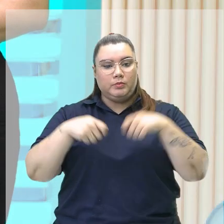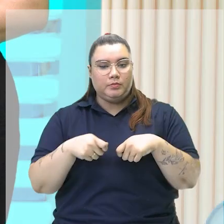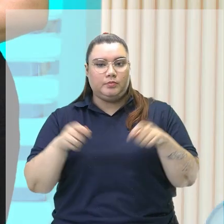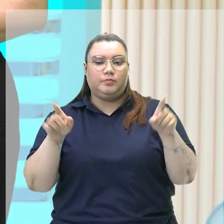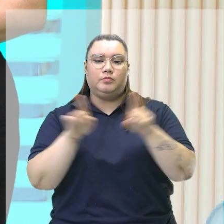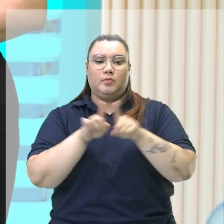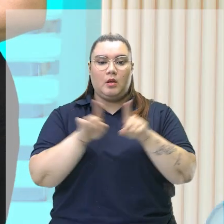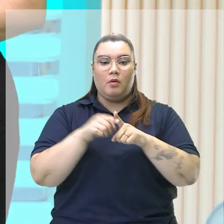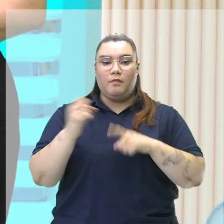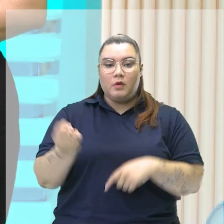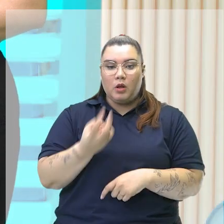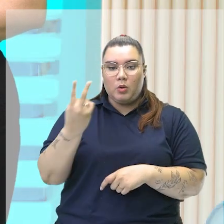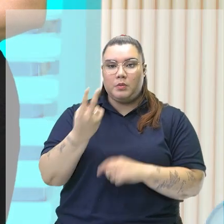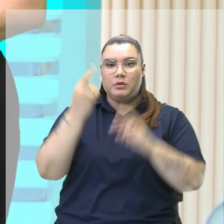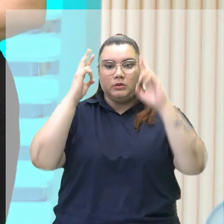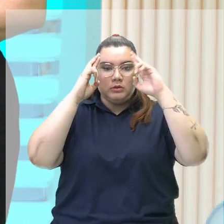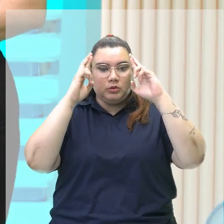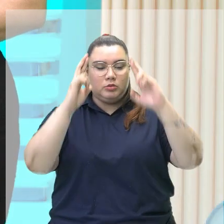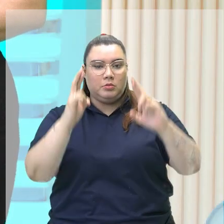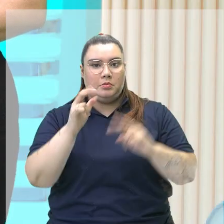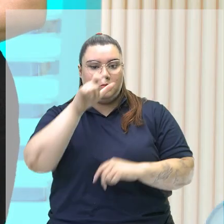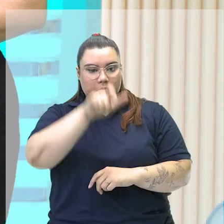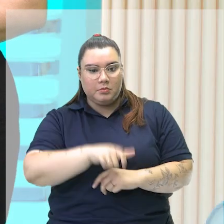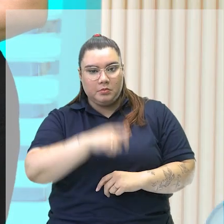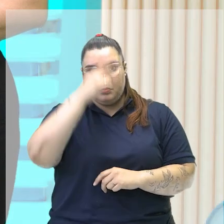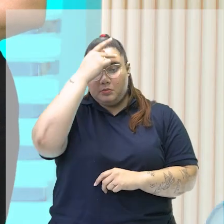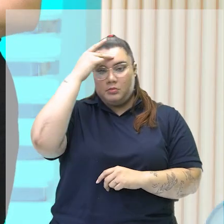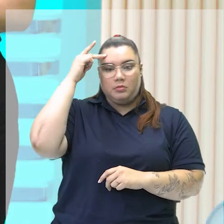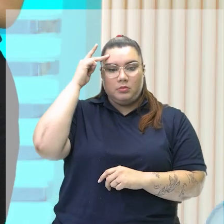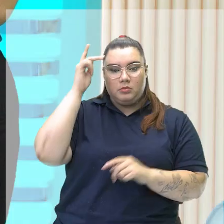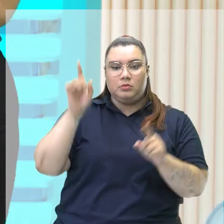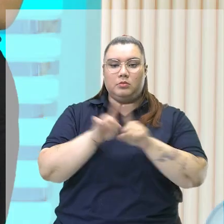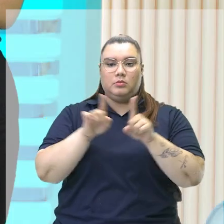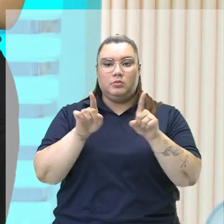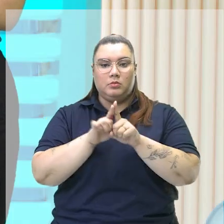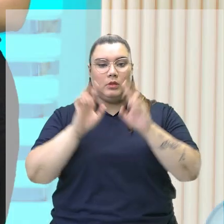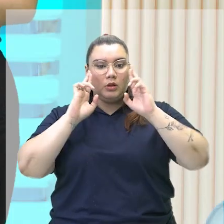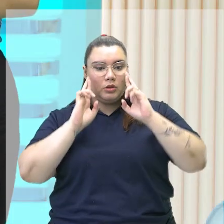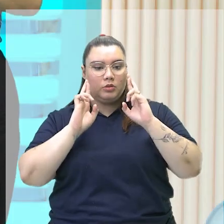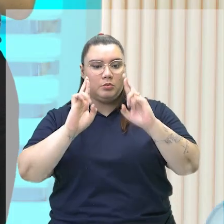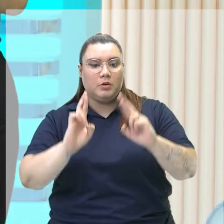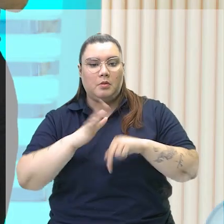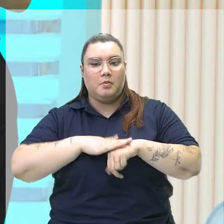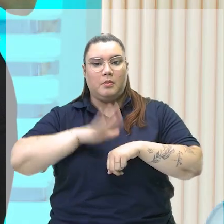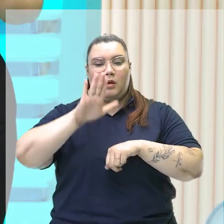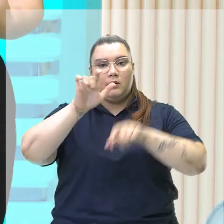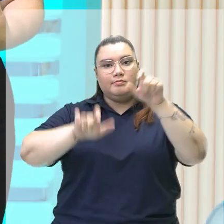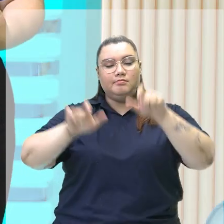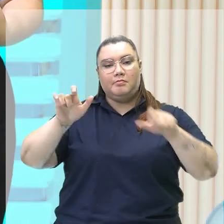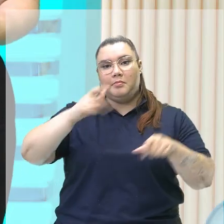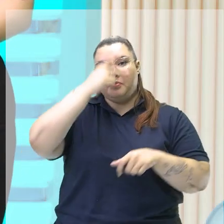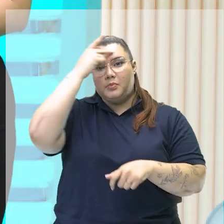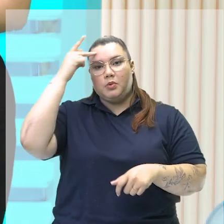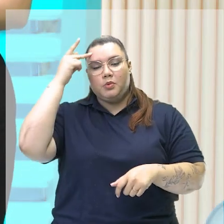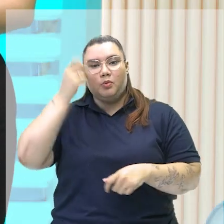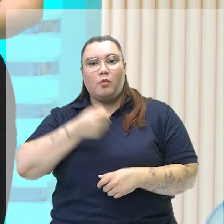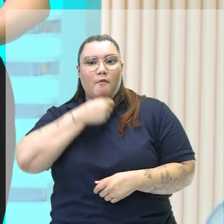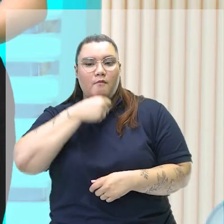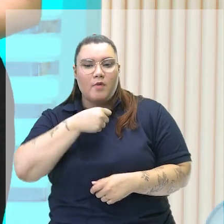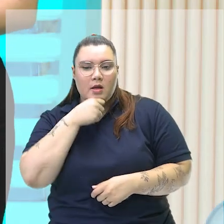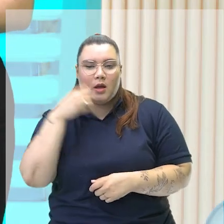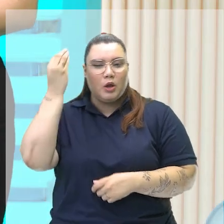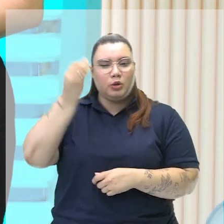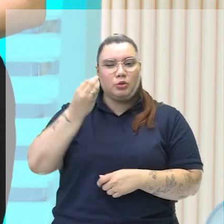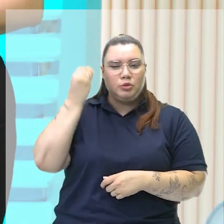gente valoriza e respeita o nosso próximo, vai respeitar mais as pessoas mais experientes ali